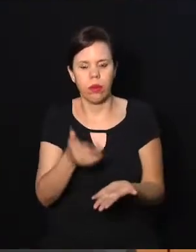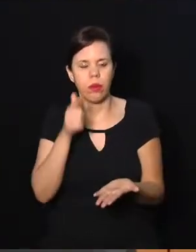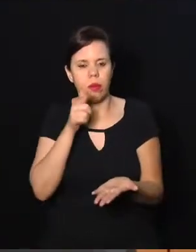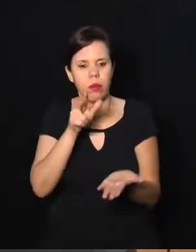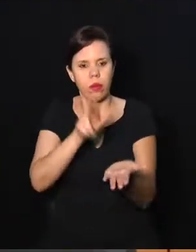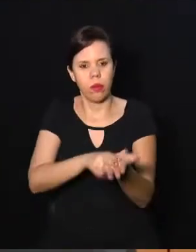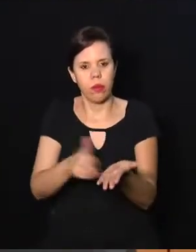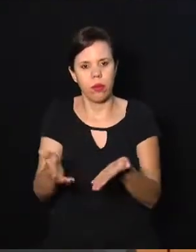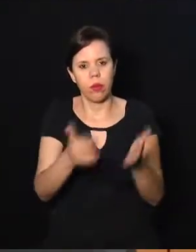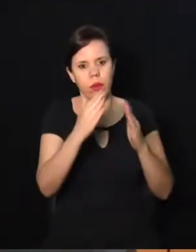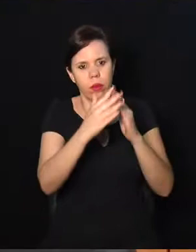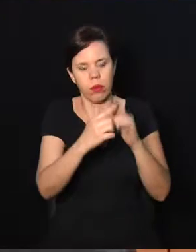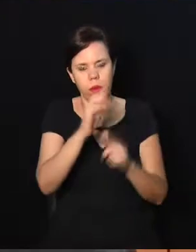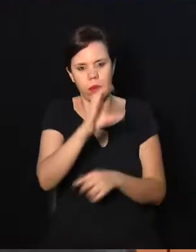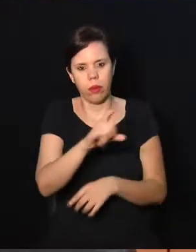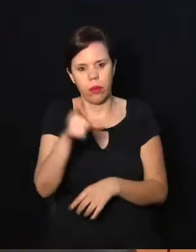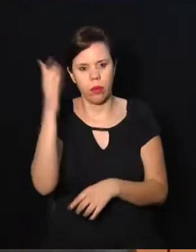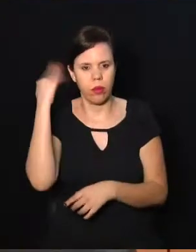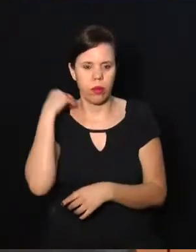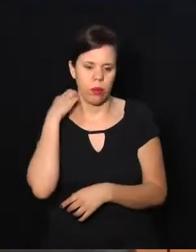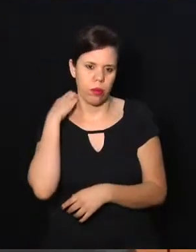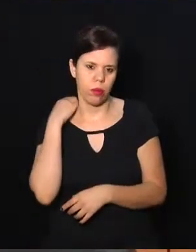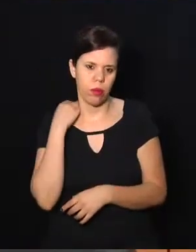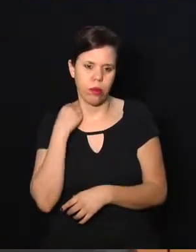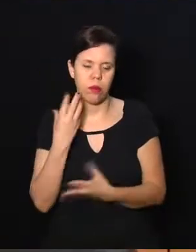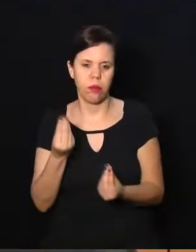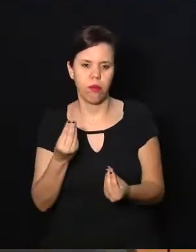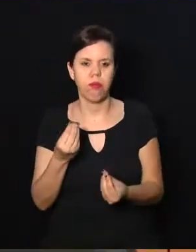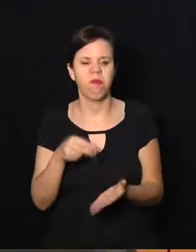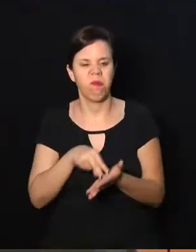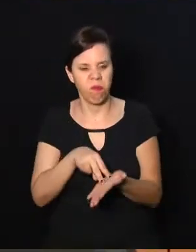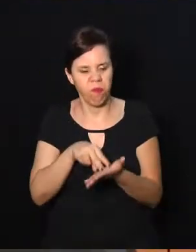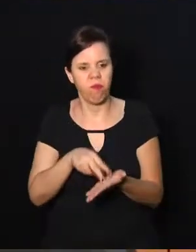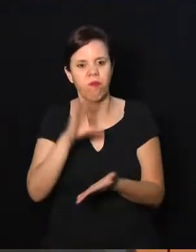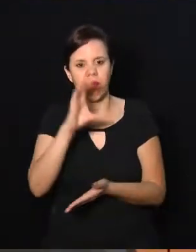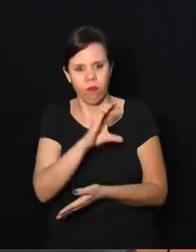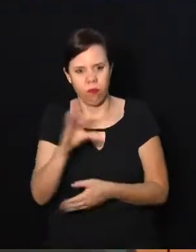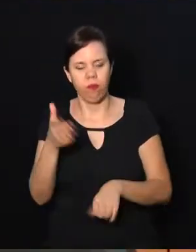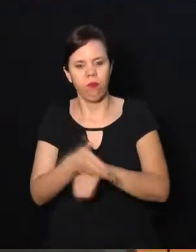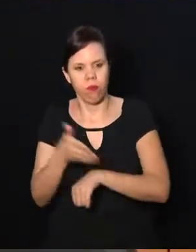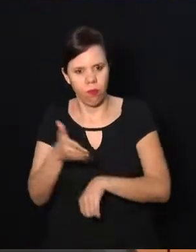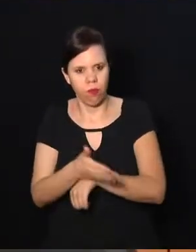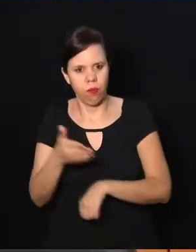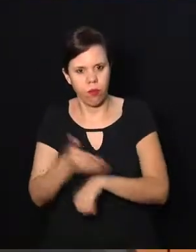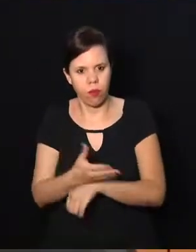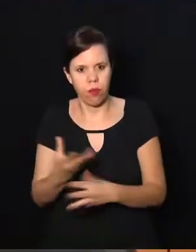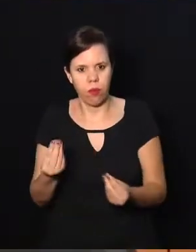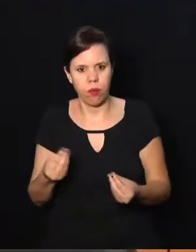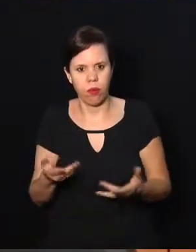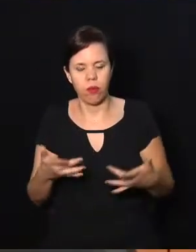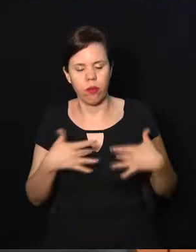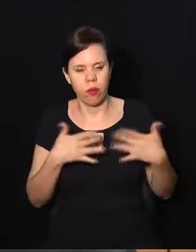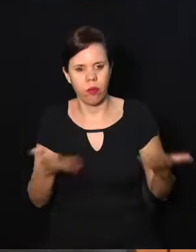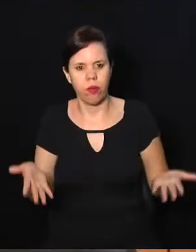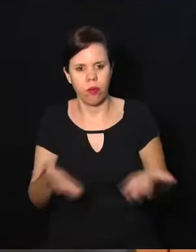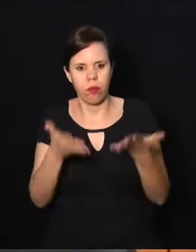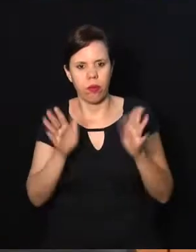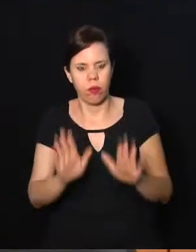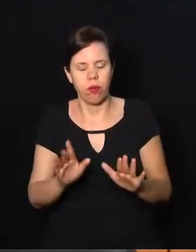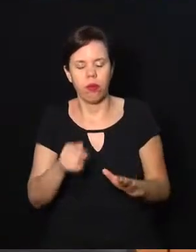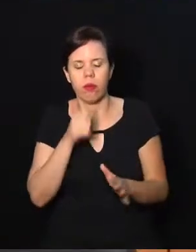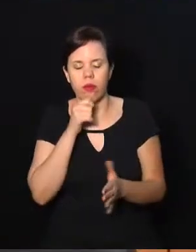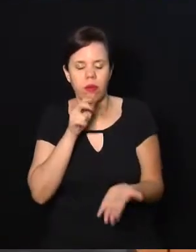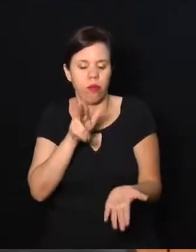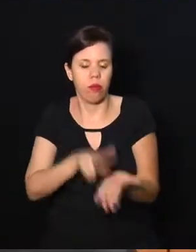senhora para a missa porque sabiam que ela era muito católica, havia frequentado a paróquia, dado muito do seu sangue, mas ela